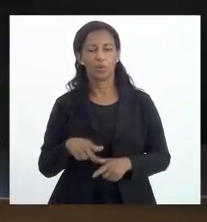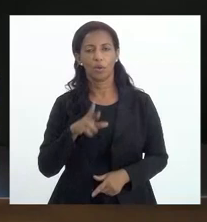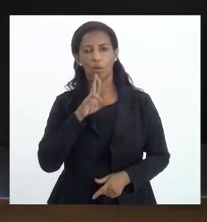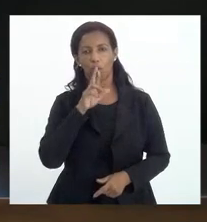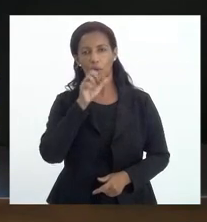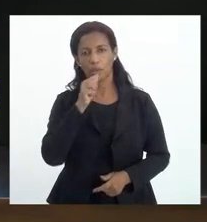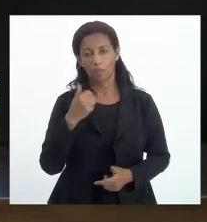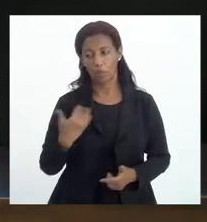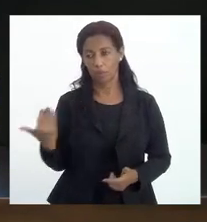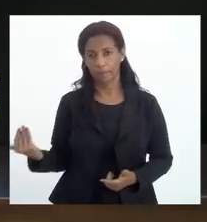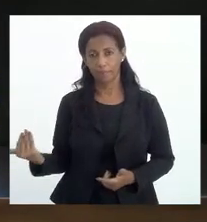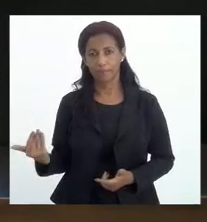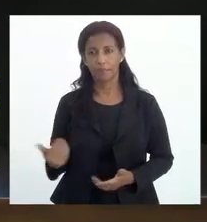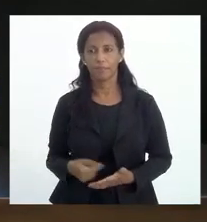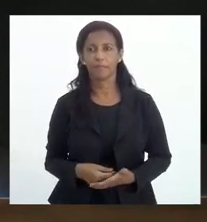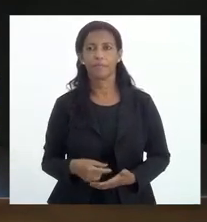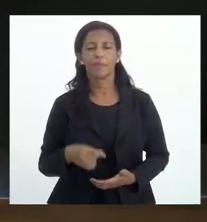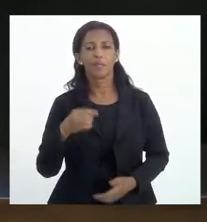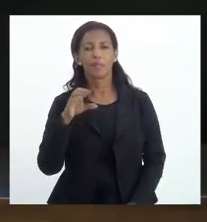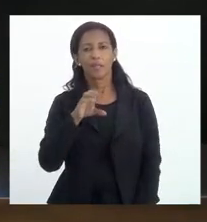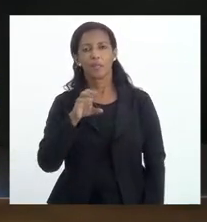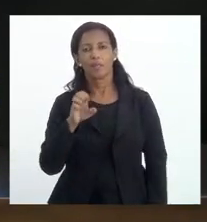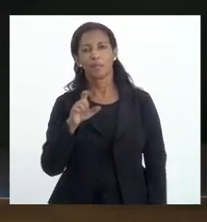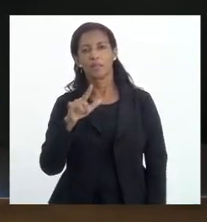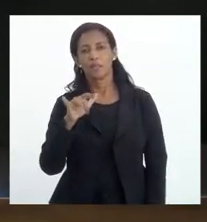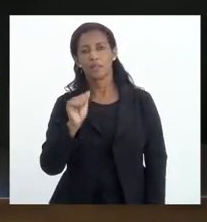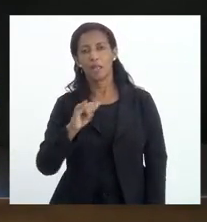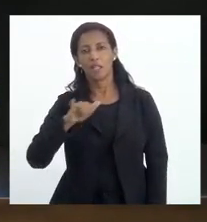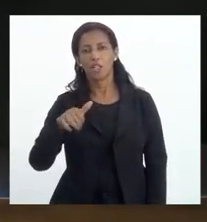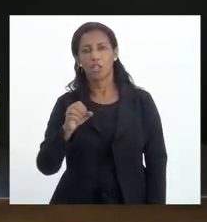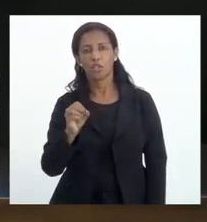Rodrigo Amorim, deputada Célia Jordão,